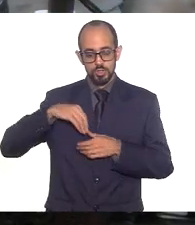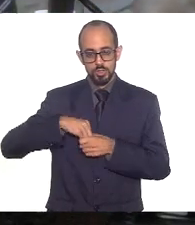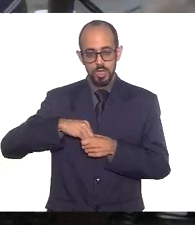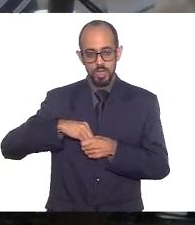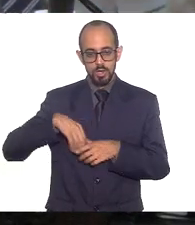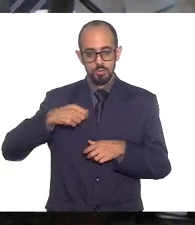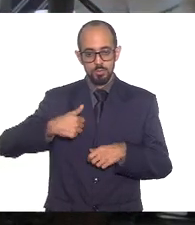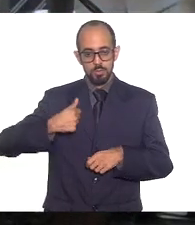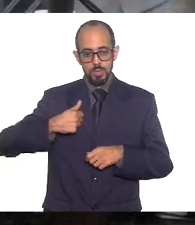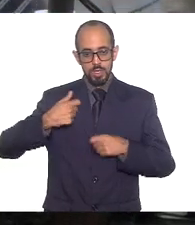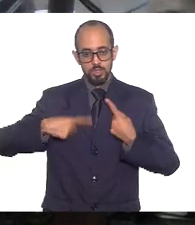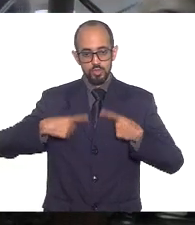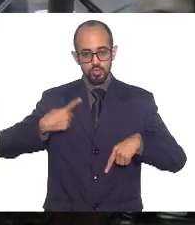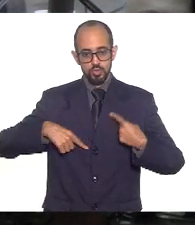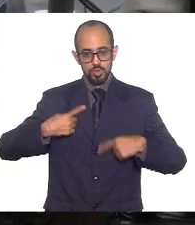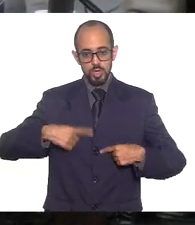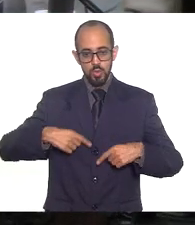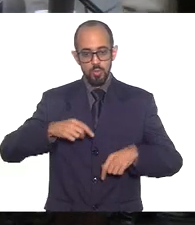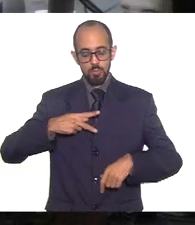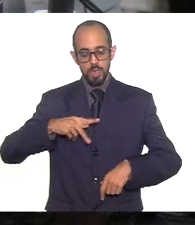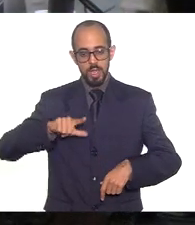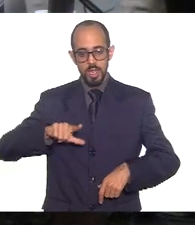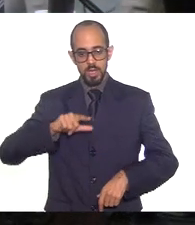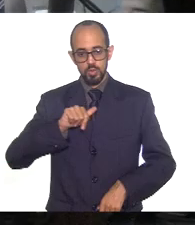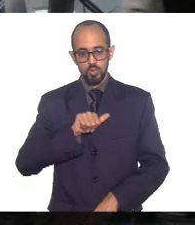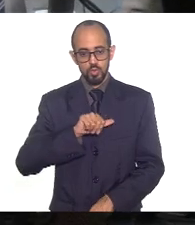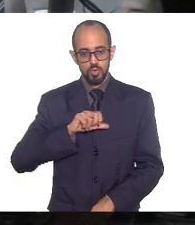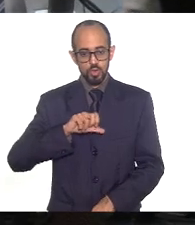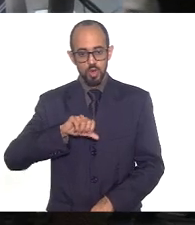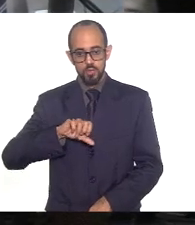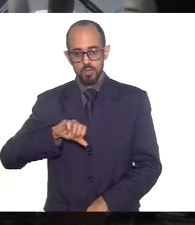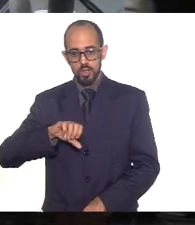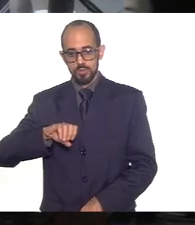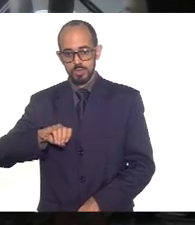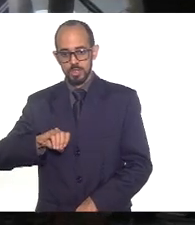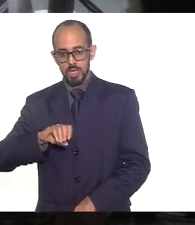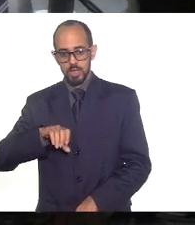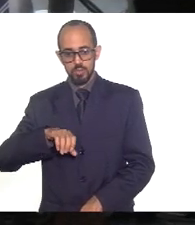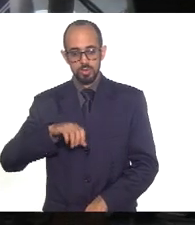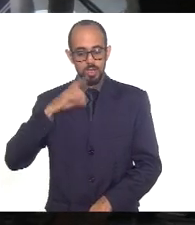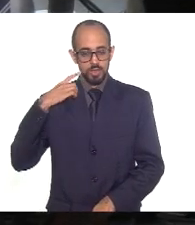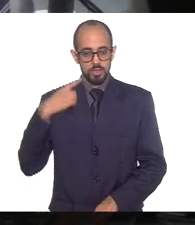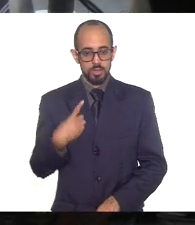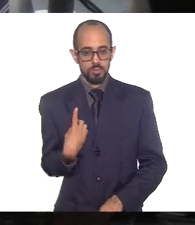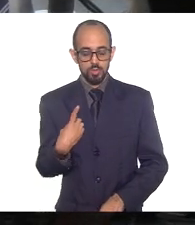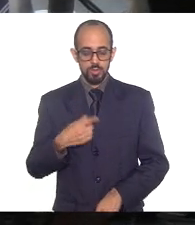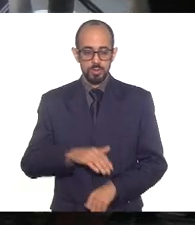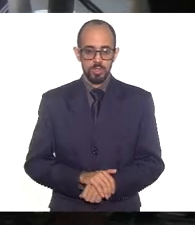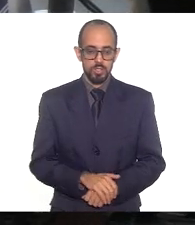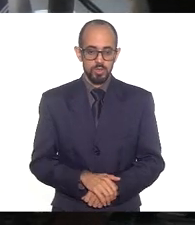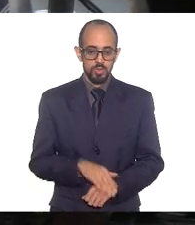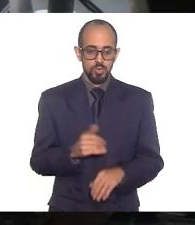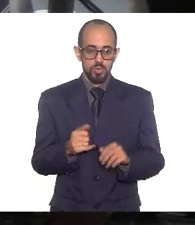em primeira discussão projeto de lei 1990 2020 da autoria da que tá Dani Monteiro institui o programa Estadual